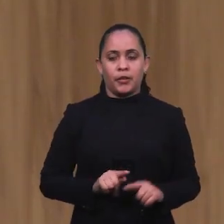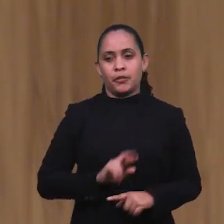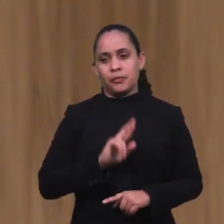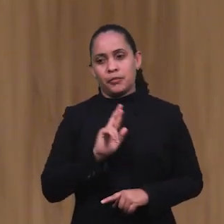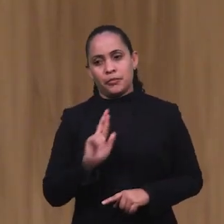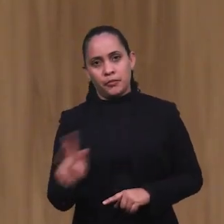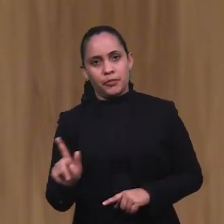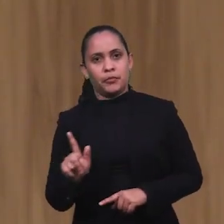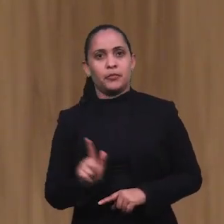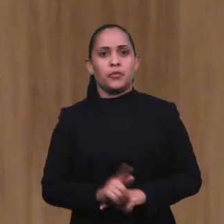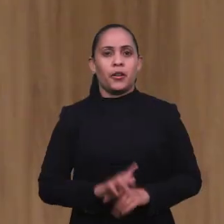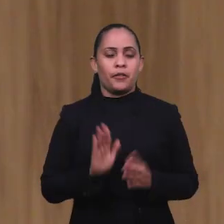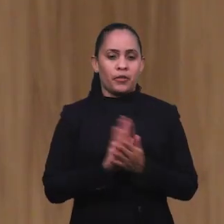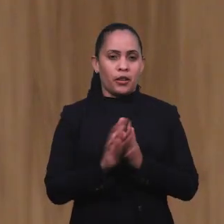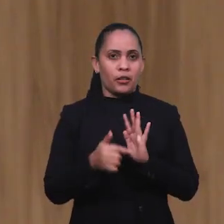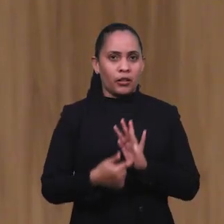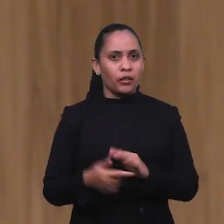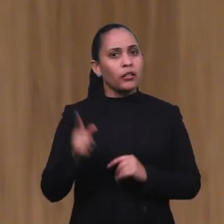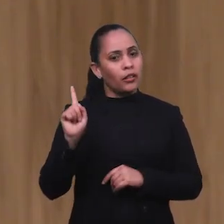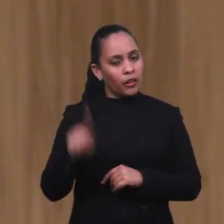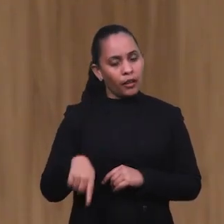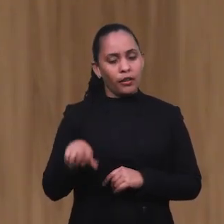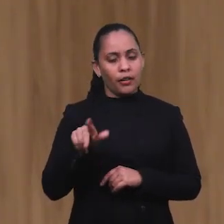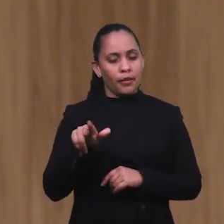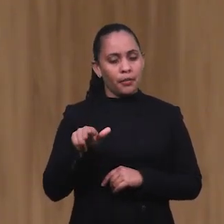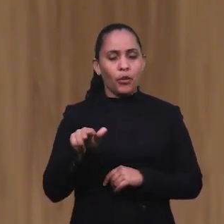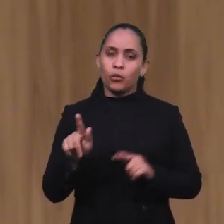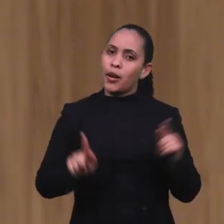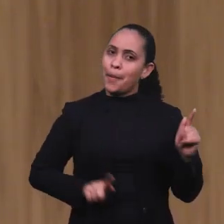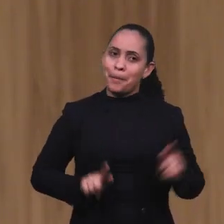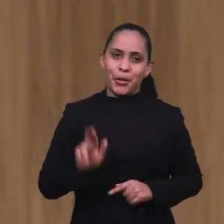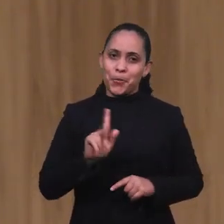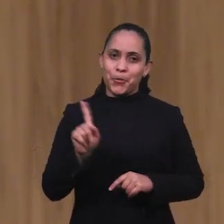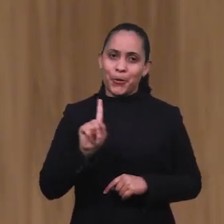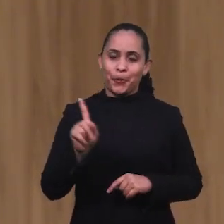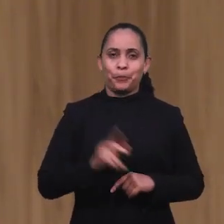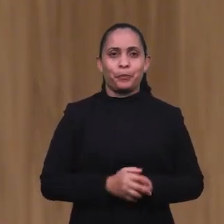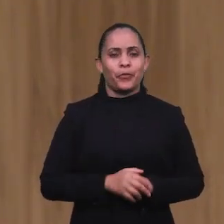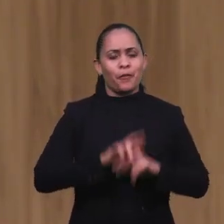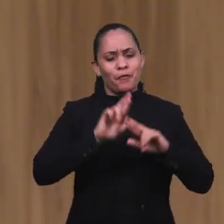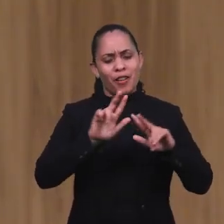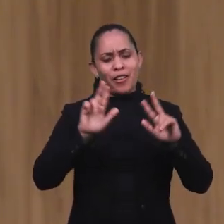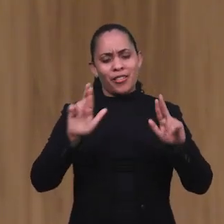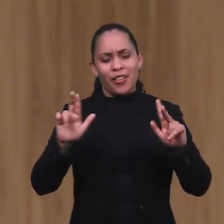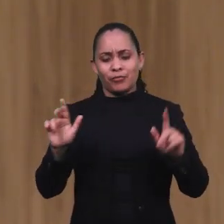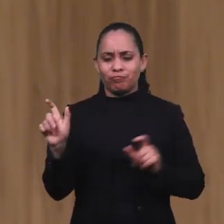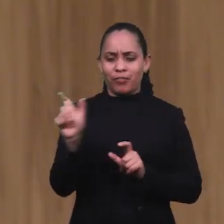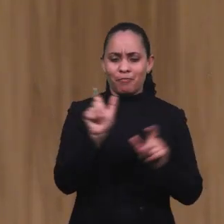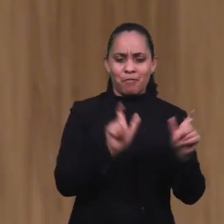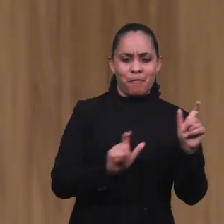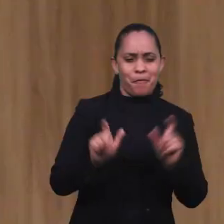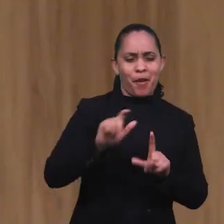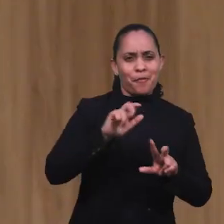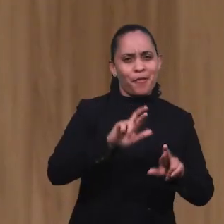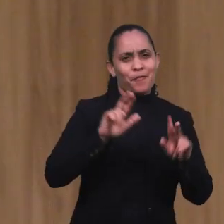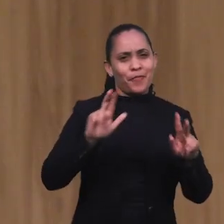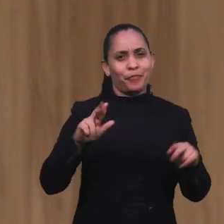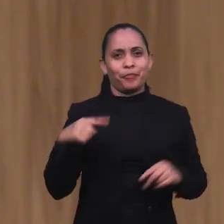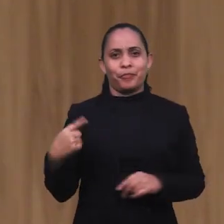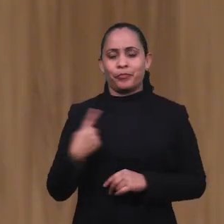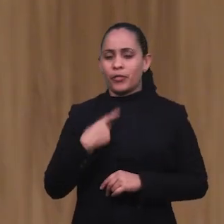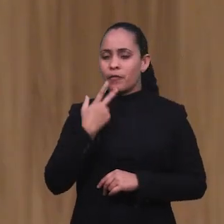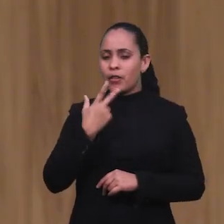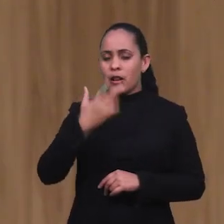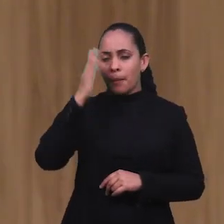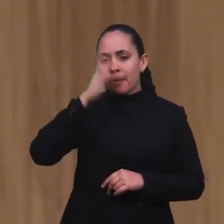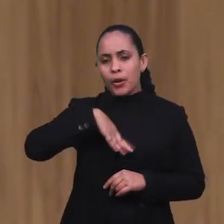coisa e para irmão é outra. Então, a Bíblia fala claramente no grego que era irmão mesmo, não tem nada de primo, não. Então, são variações. Nós não temos aqui que